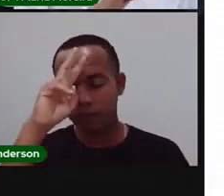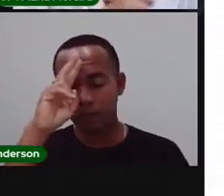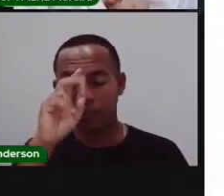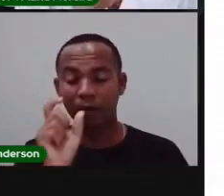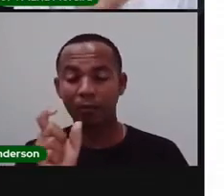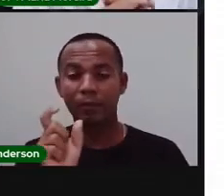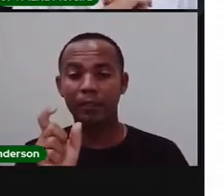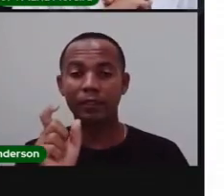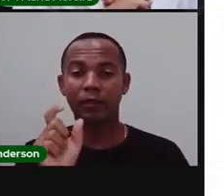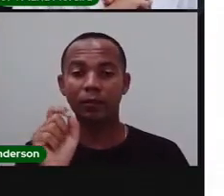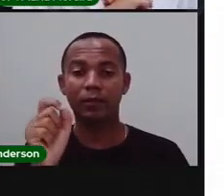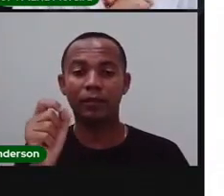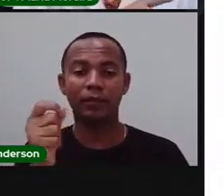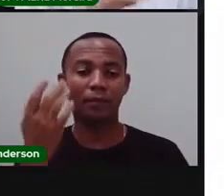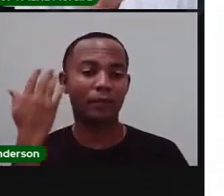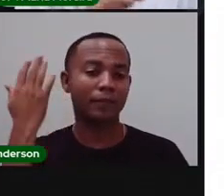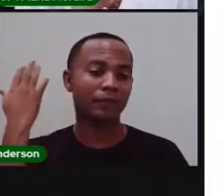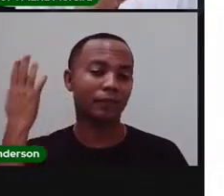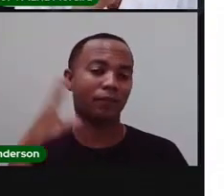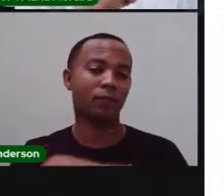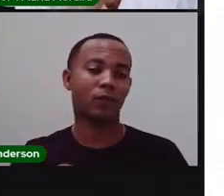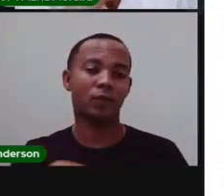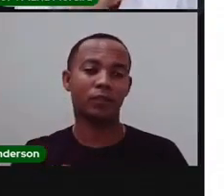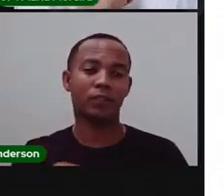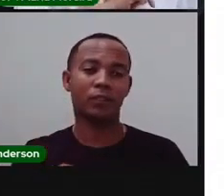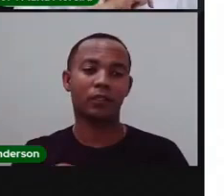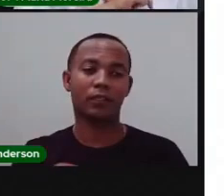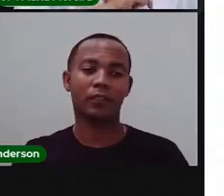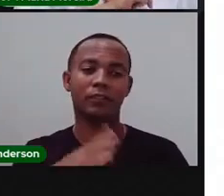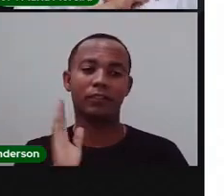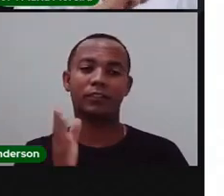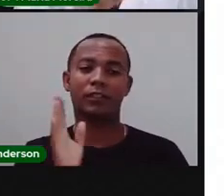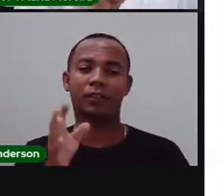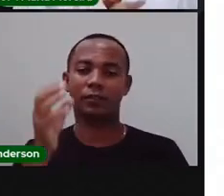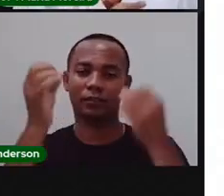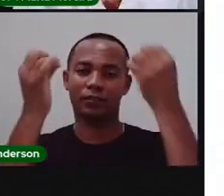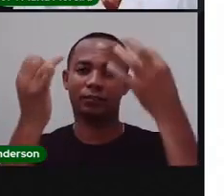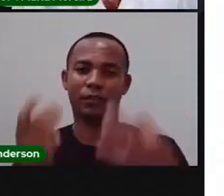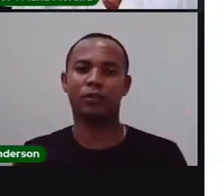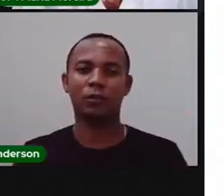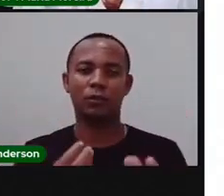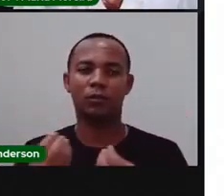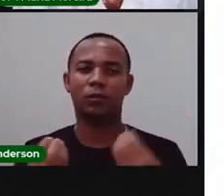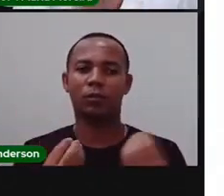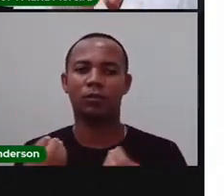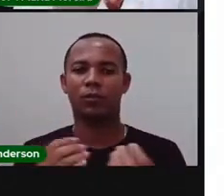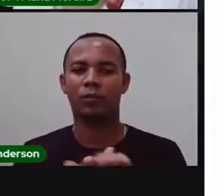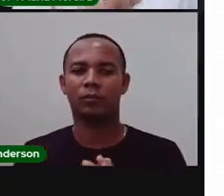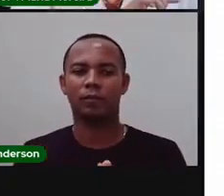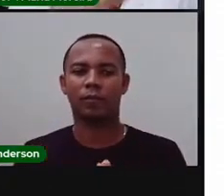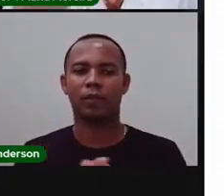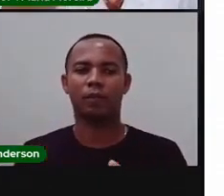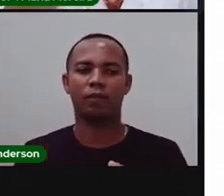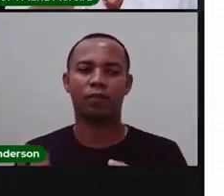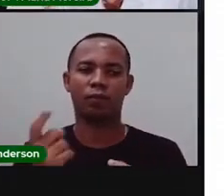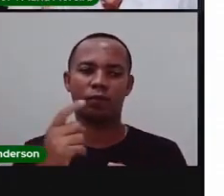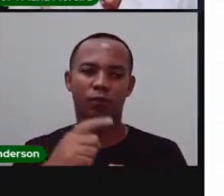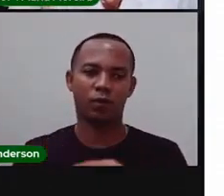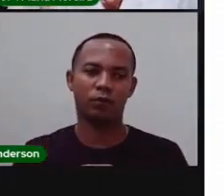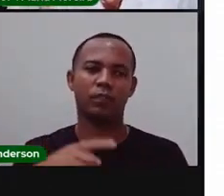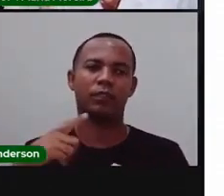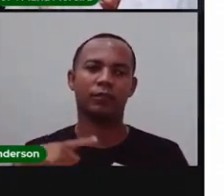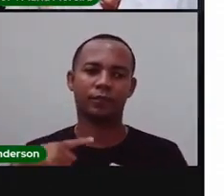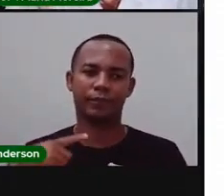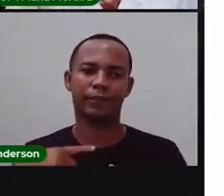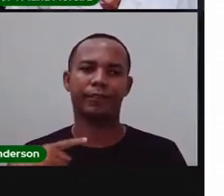linguagens da aula anterior de linguagens. Pronto. Aí você volta lá, que lá